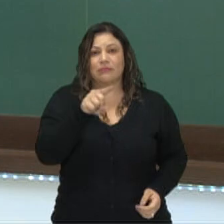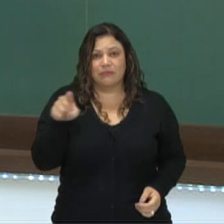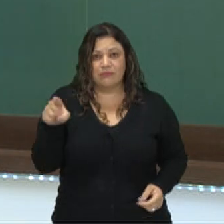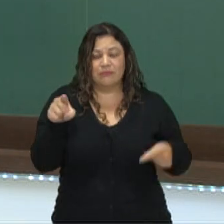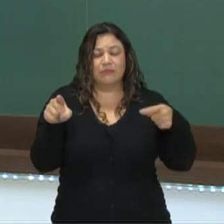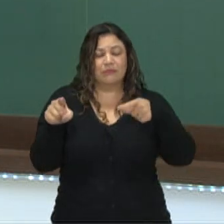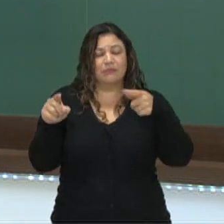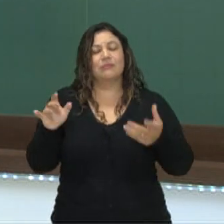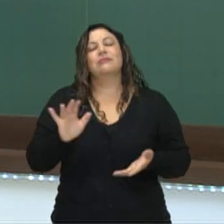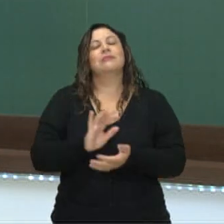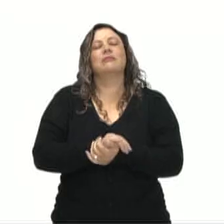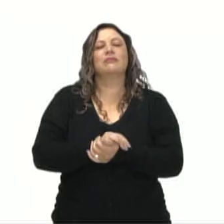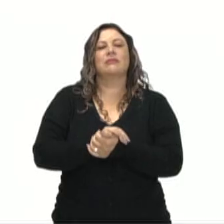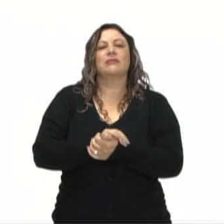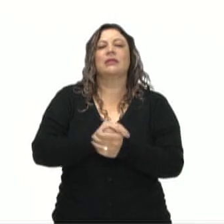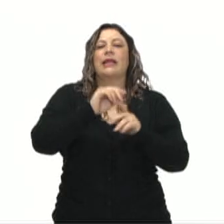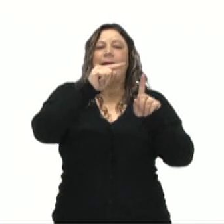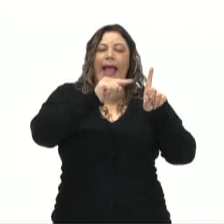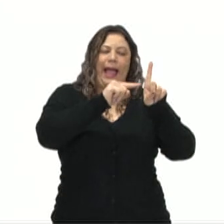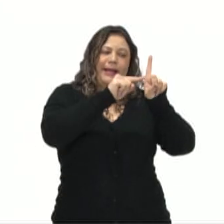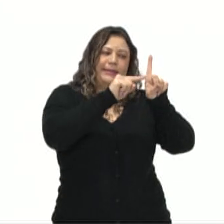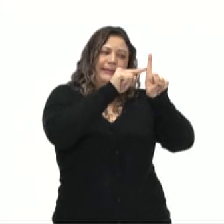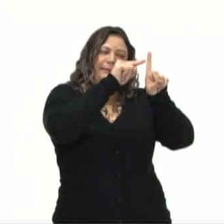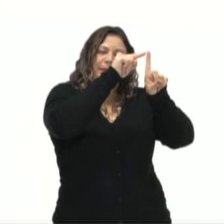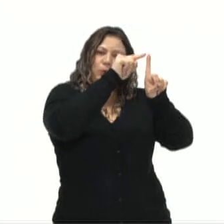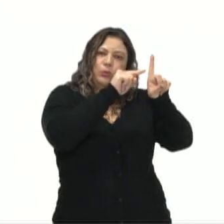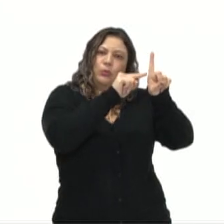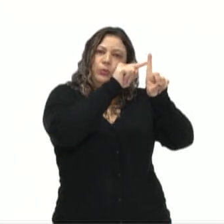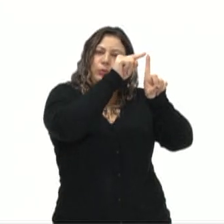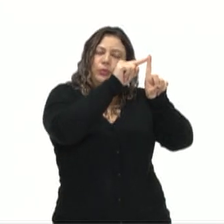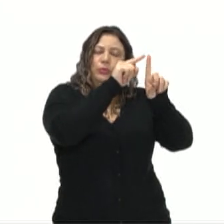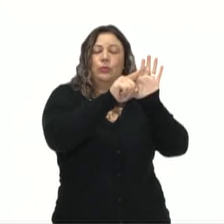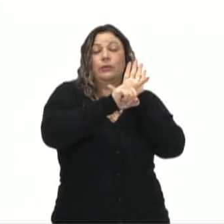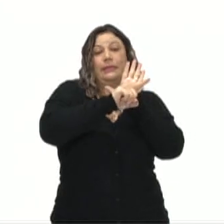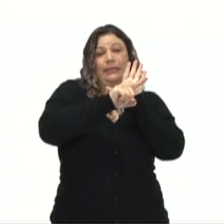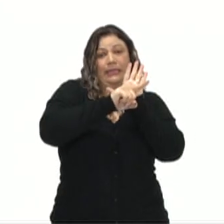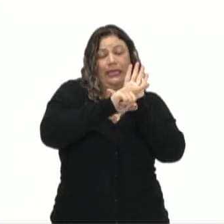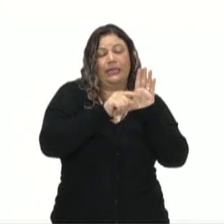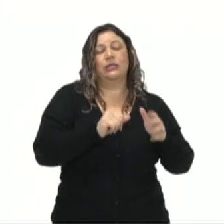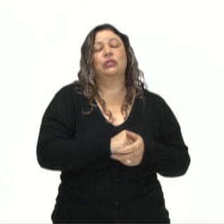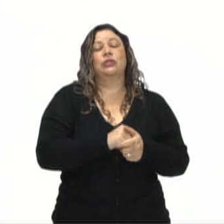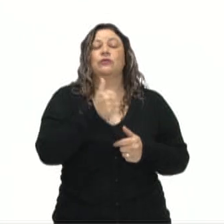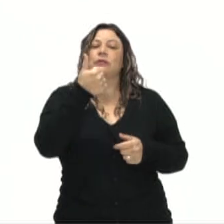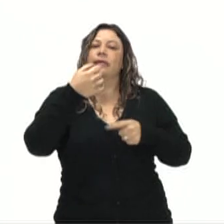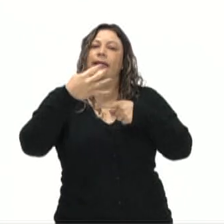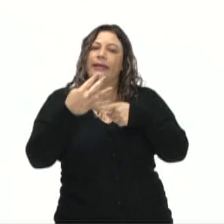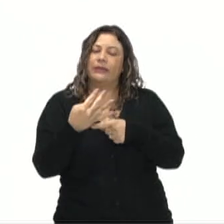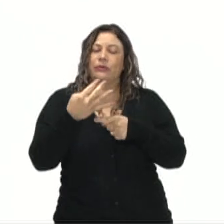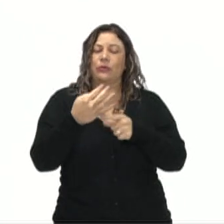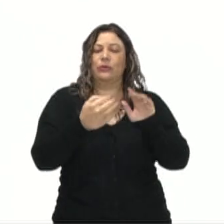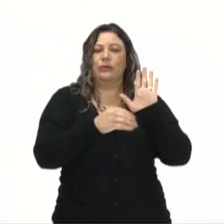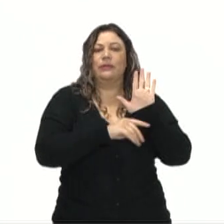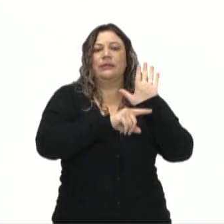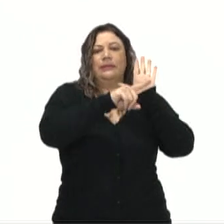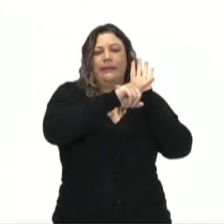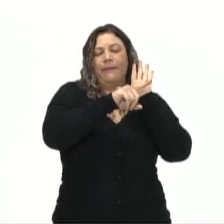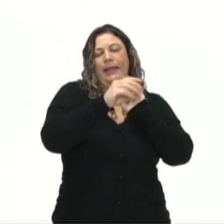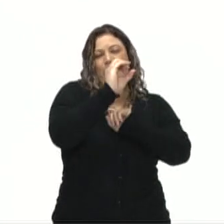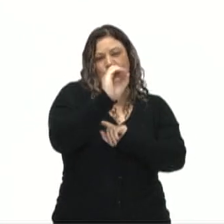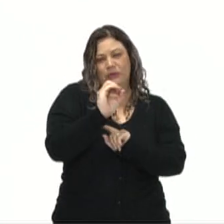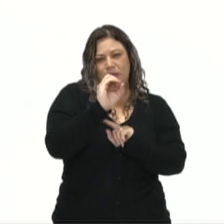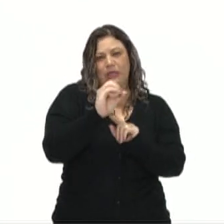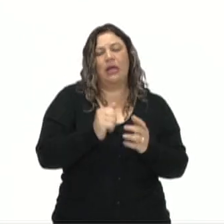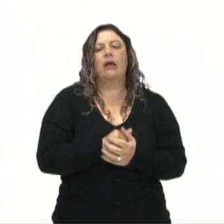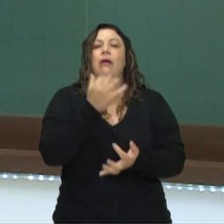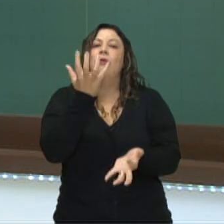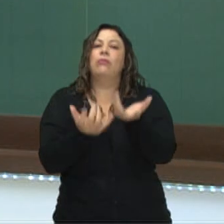utiliza aí para indicar temperaturas, né, por exemplo, aqui temperatura negativa do freezer, 14 graus abaixo de zero. Ebulição da água, quando a